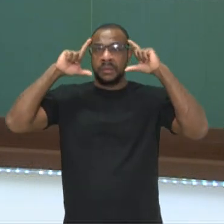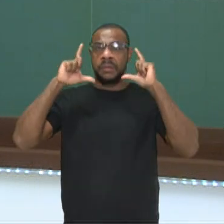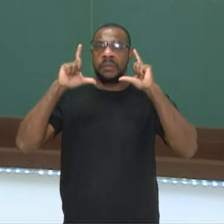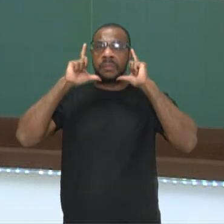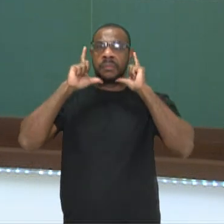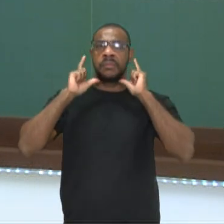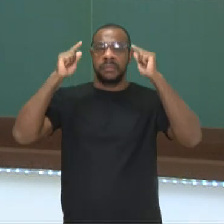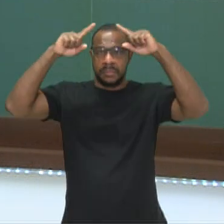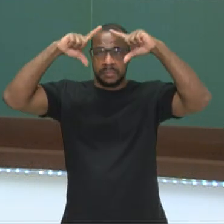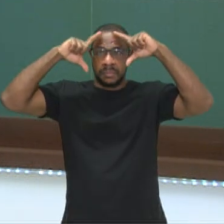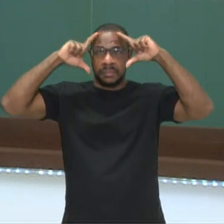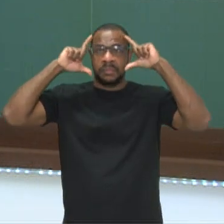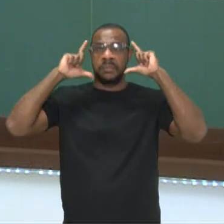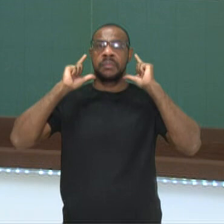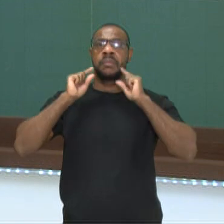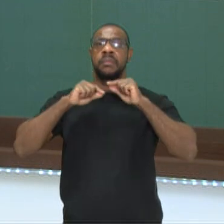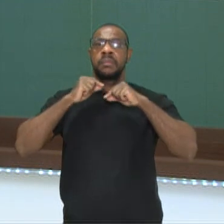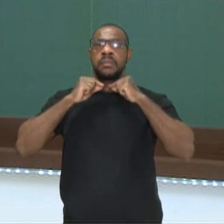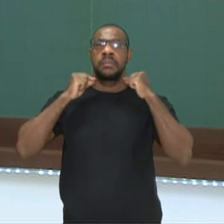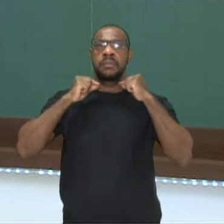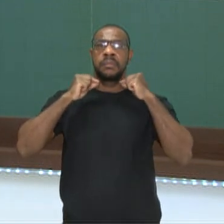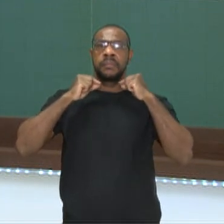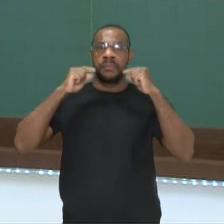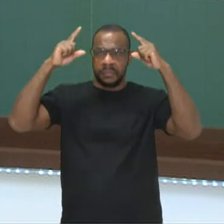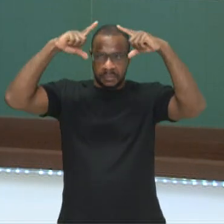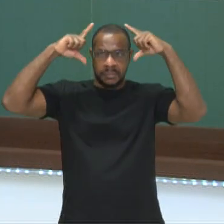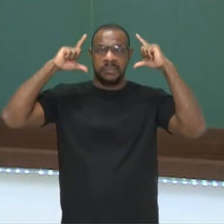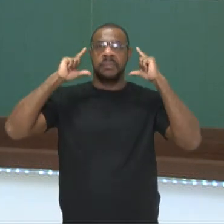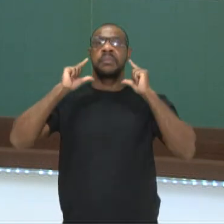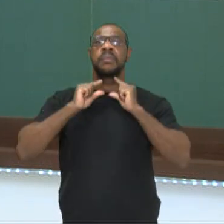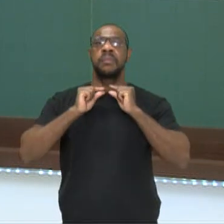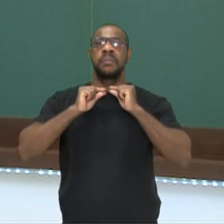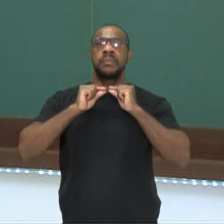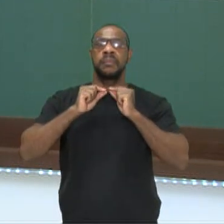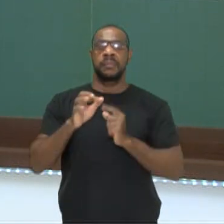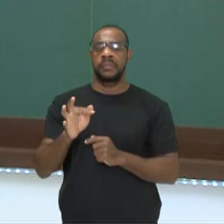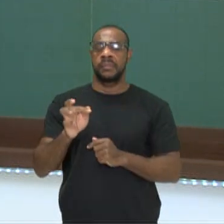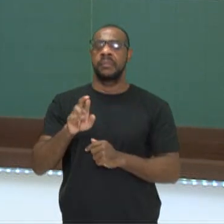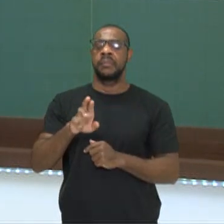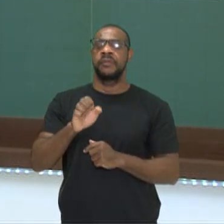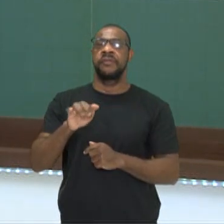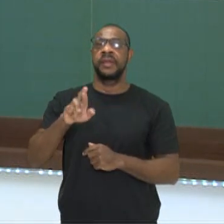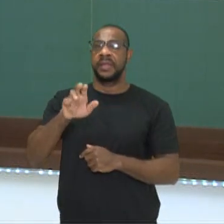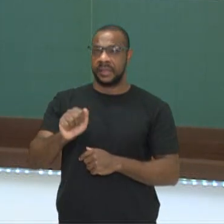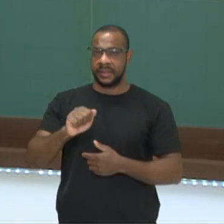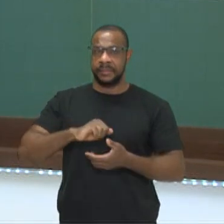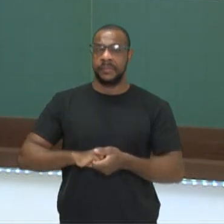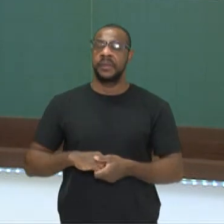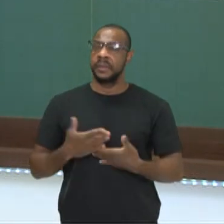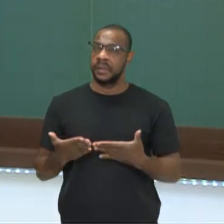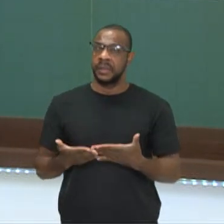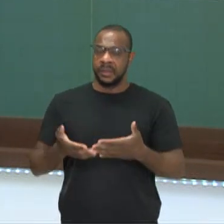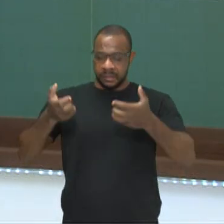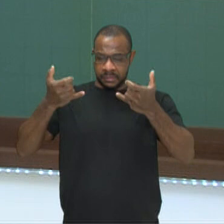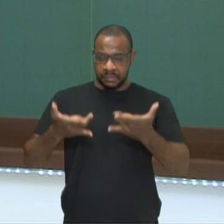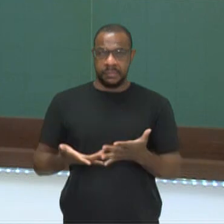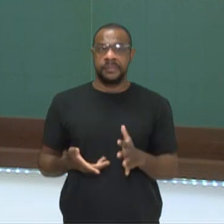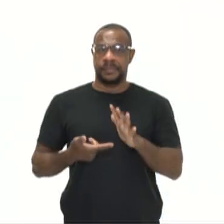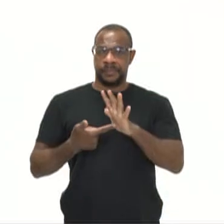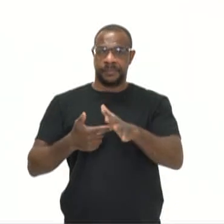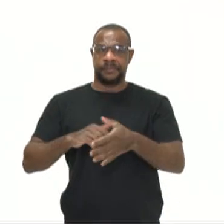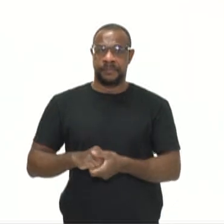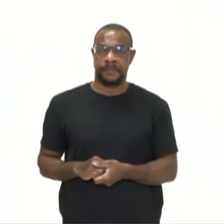do catolicismo, que ficou muito importante pela prática da caridade, mas também por tudo aquilo que ela escreveu e que ela falou.